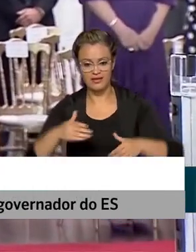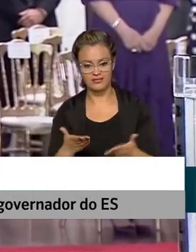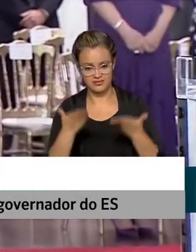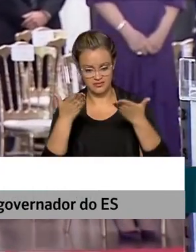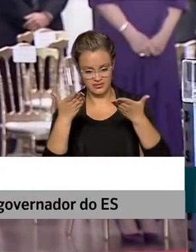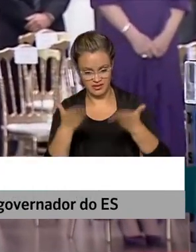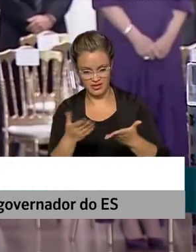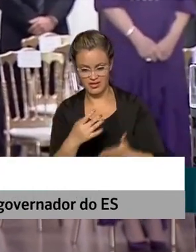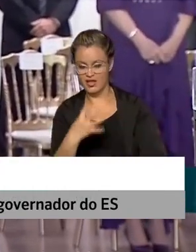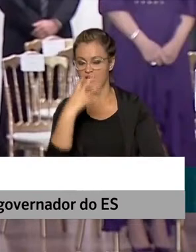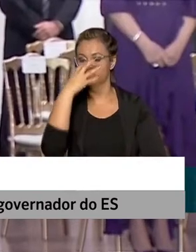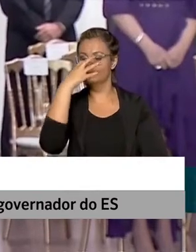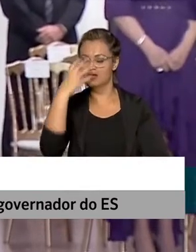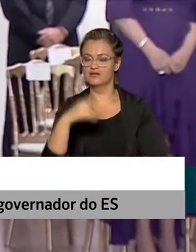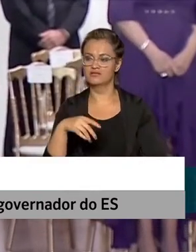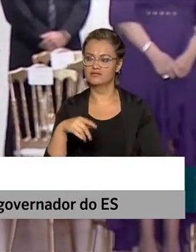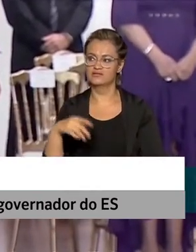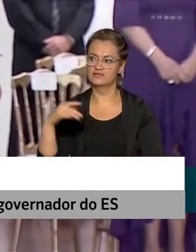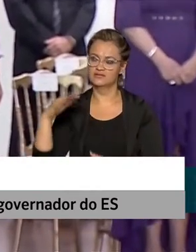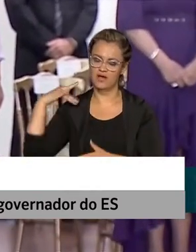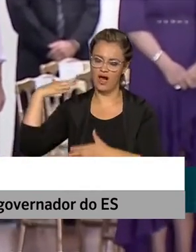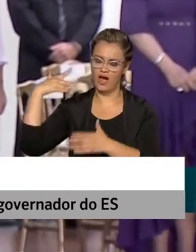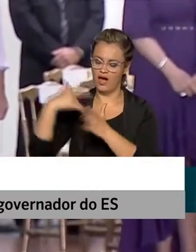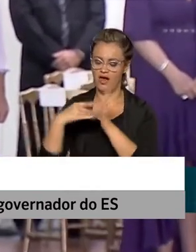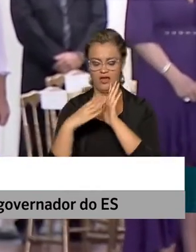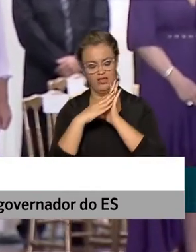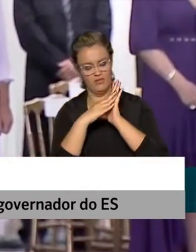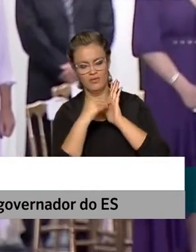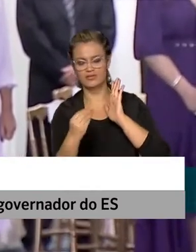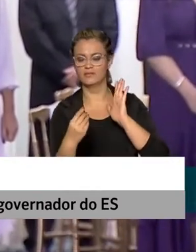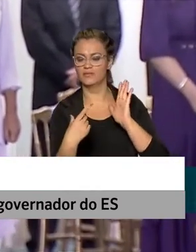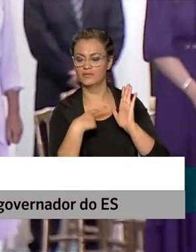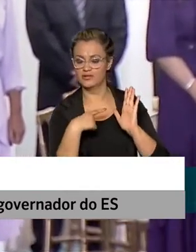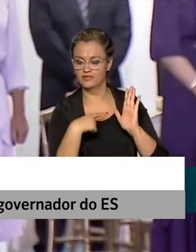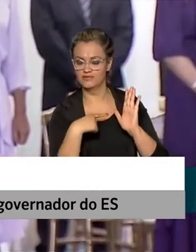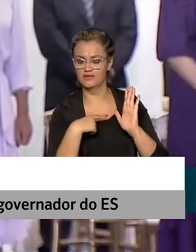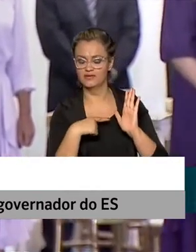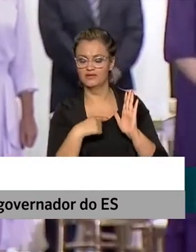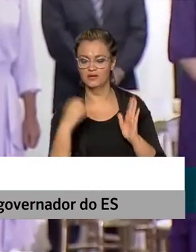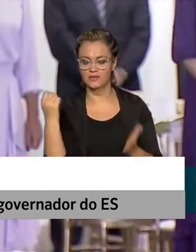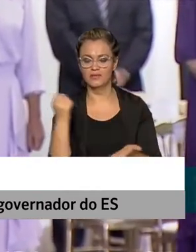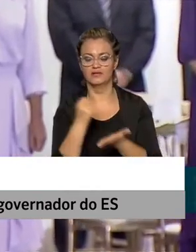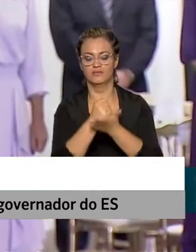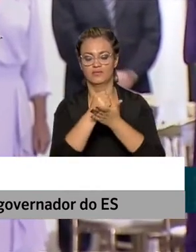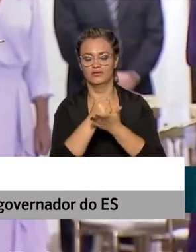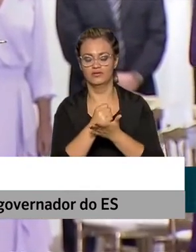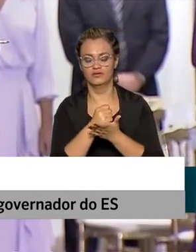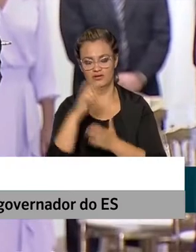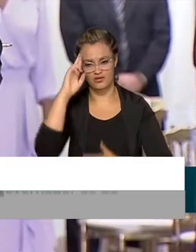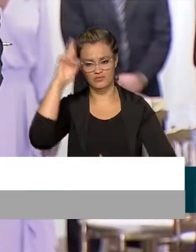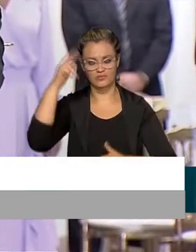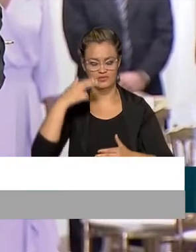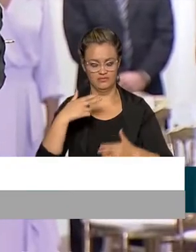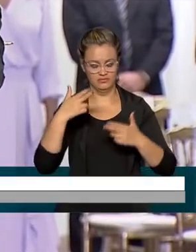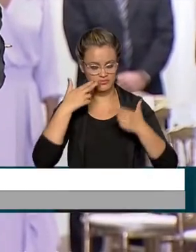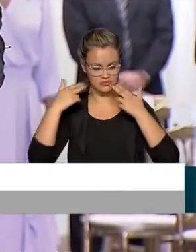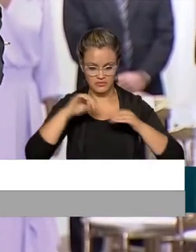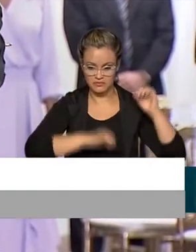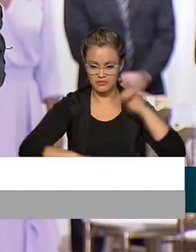a inspiração dos exemplos do Marechal Luiz Alves de Lima e Silva, patrono do Exército Brasileiro.